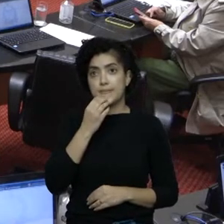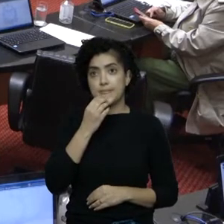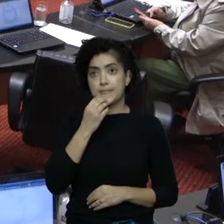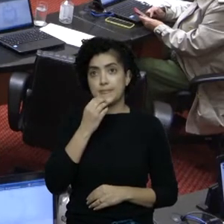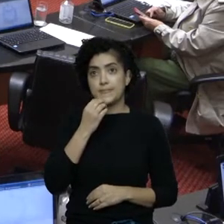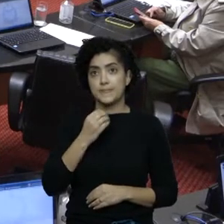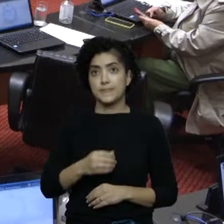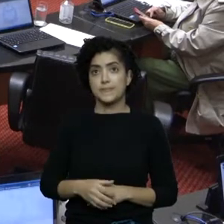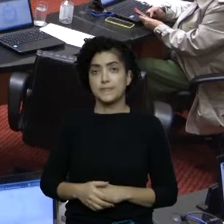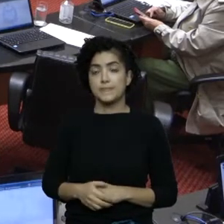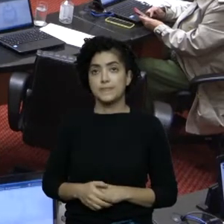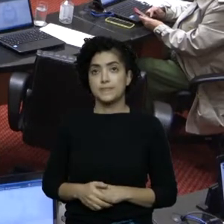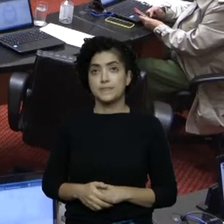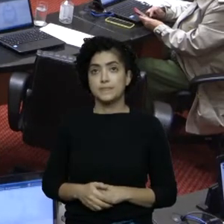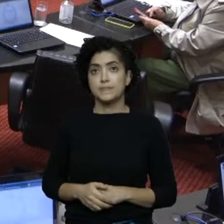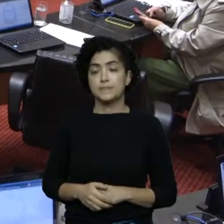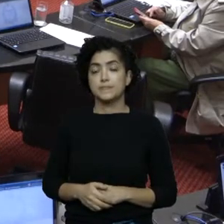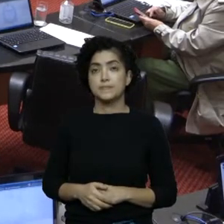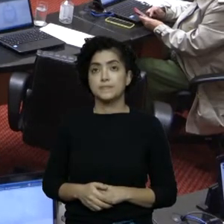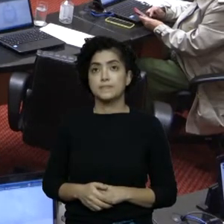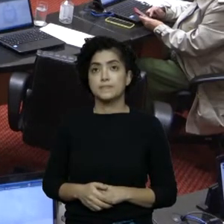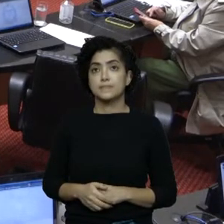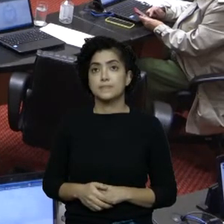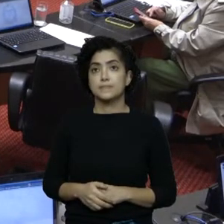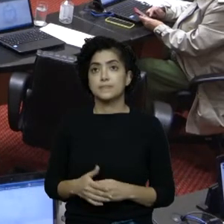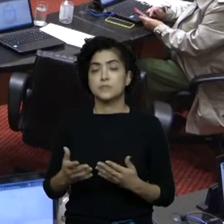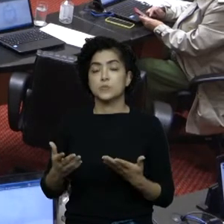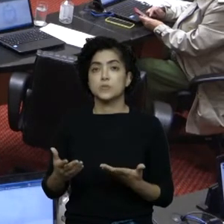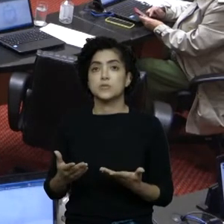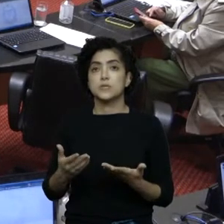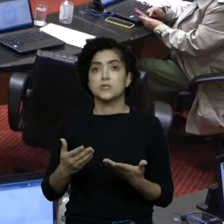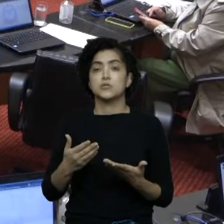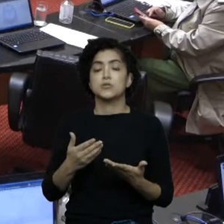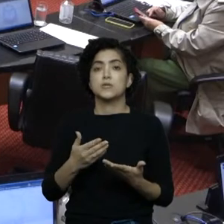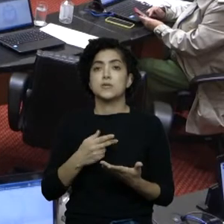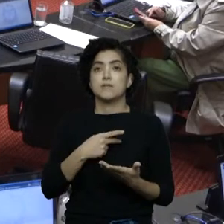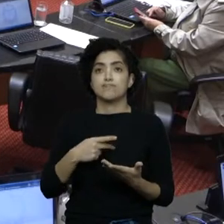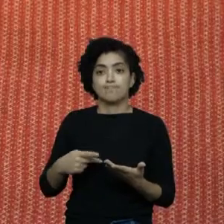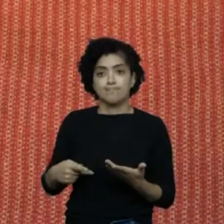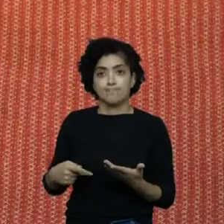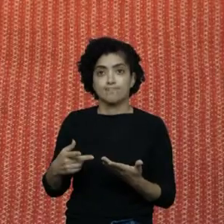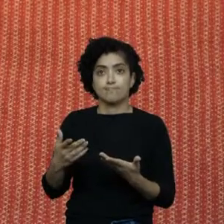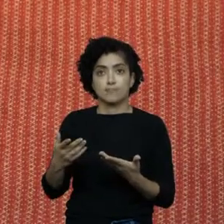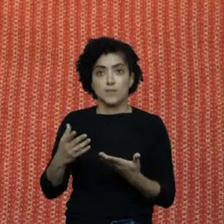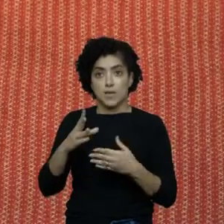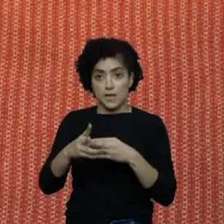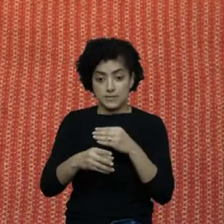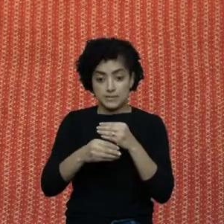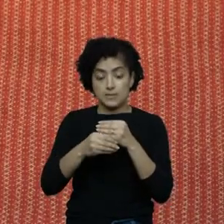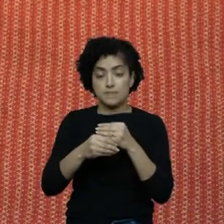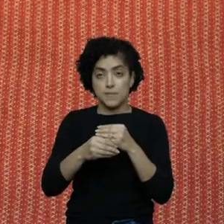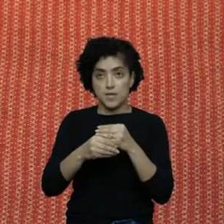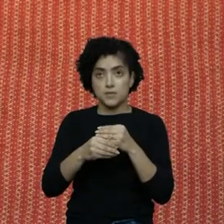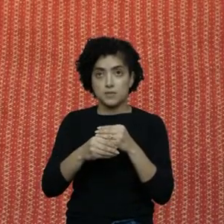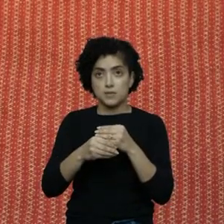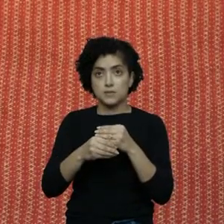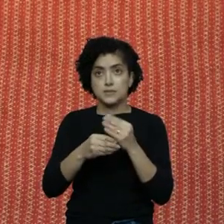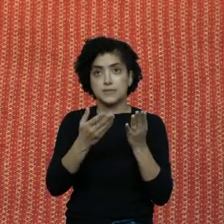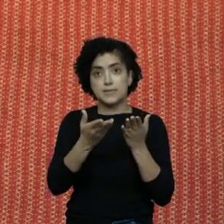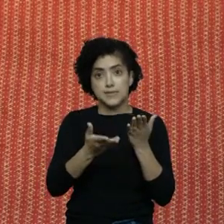o seu presidente é essa Essas são as emendas que atendem